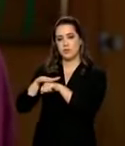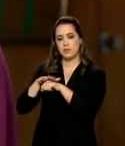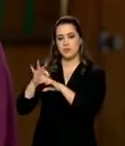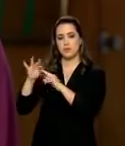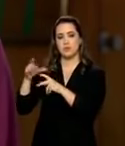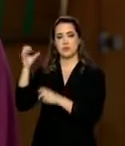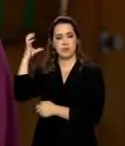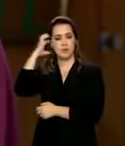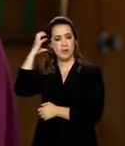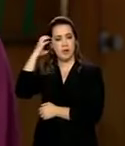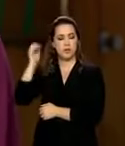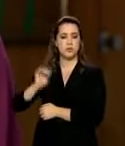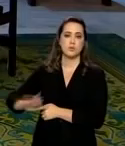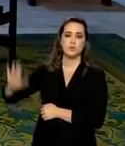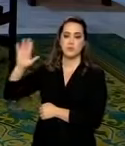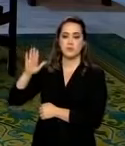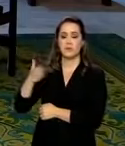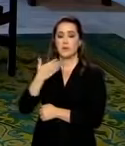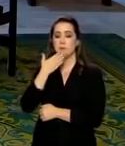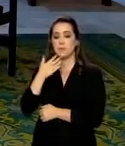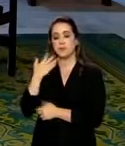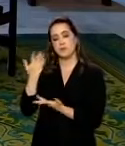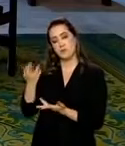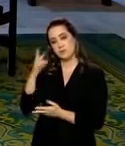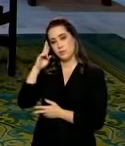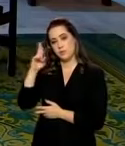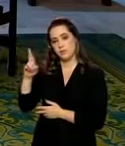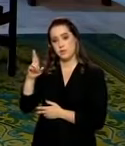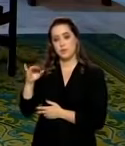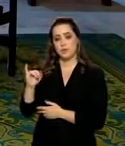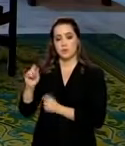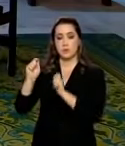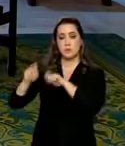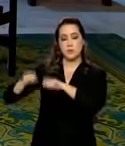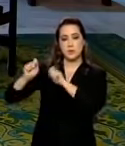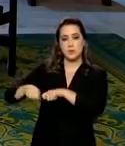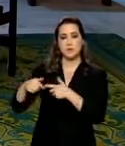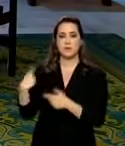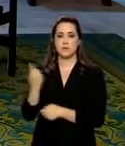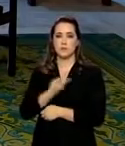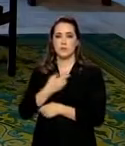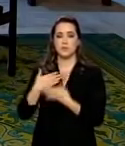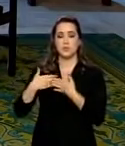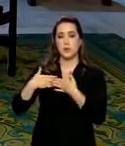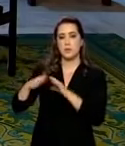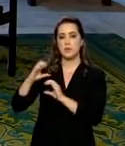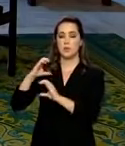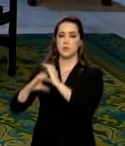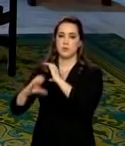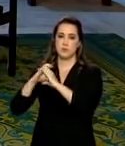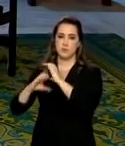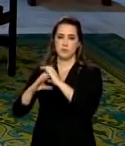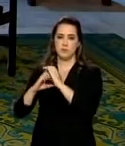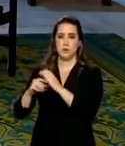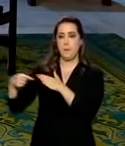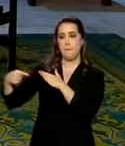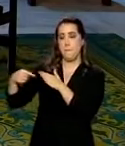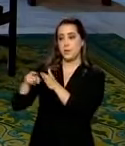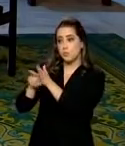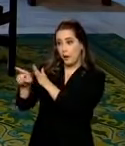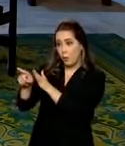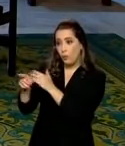da Rádio Nacional, e pedir para o senhor, se for possível, né, a gente queria abrir um canal de comunicação, de mandar